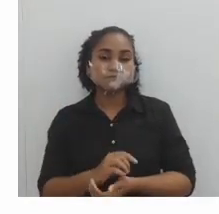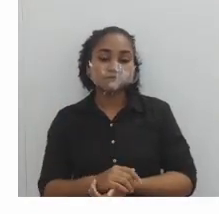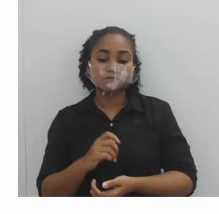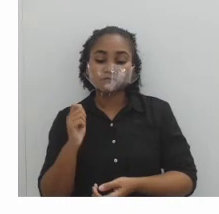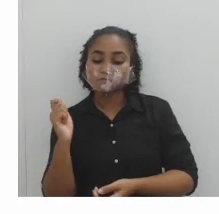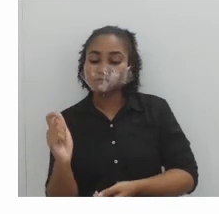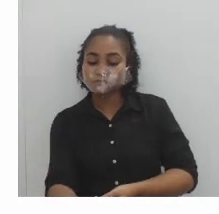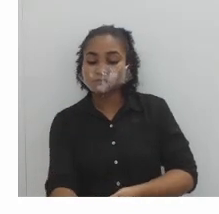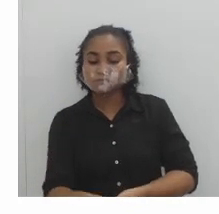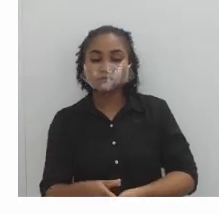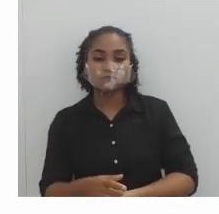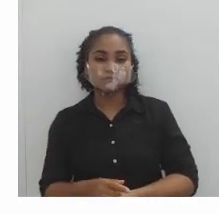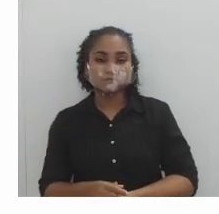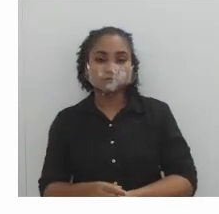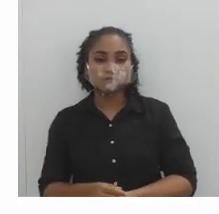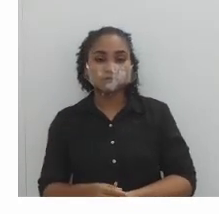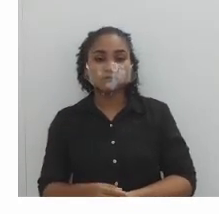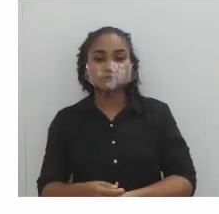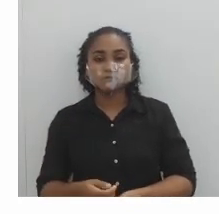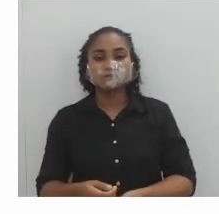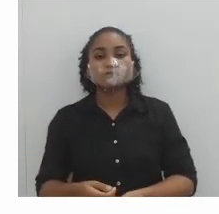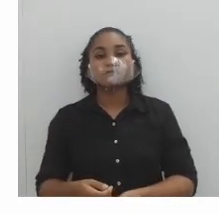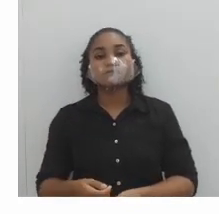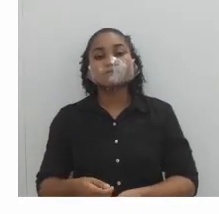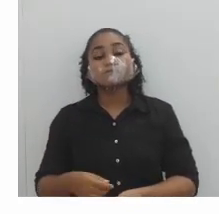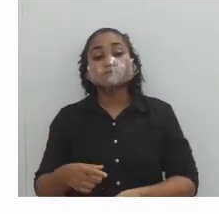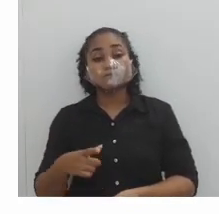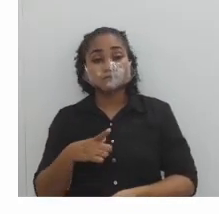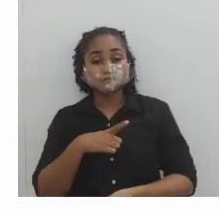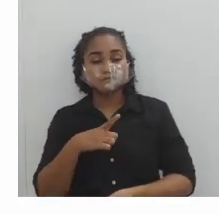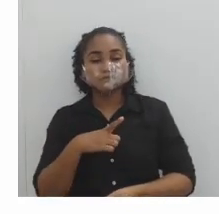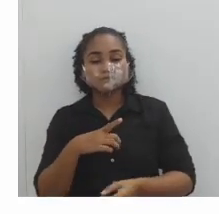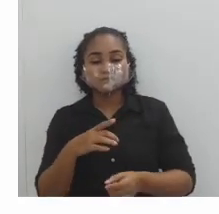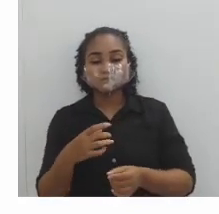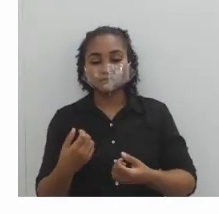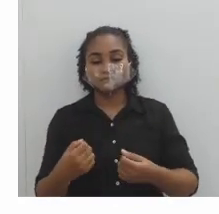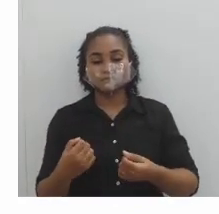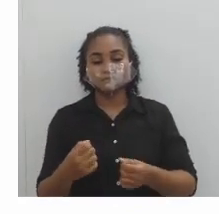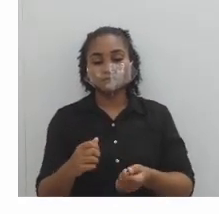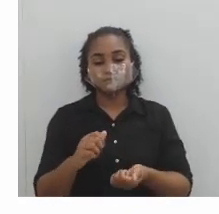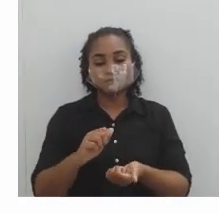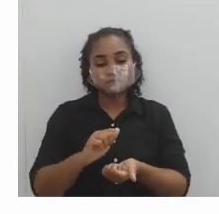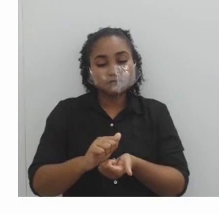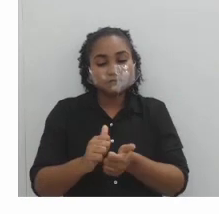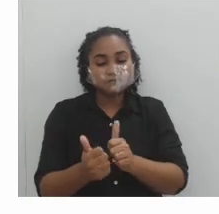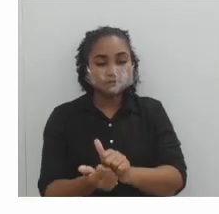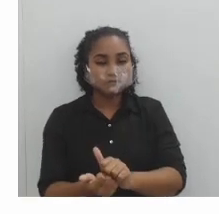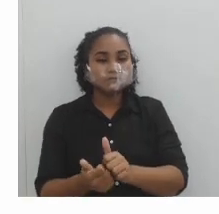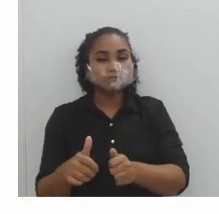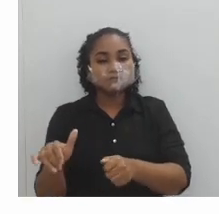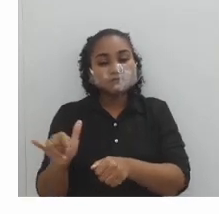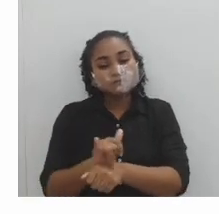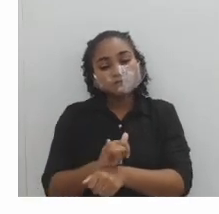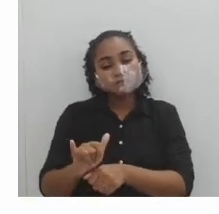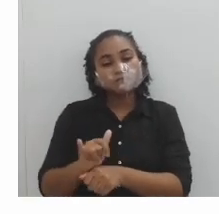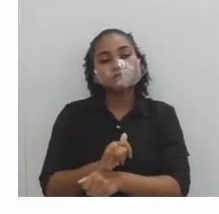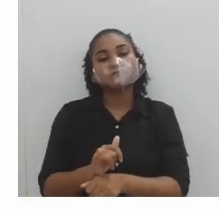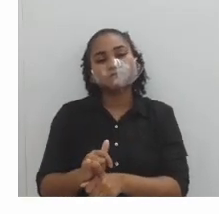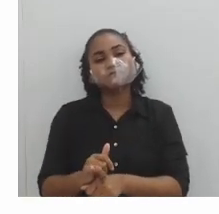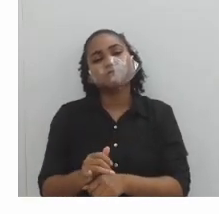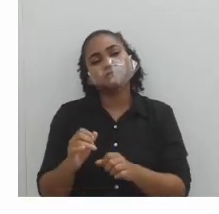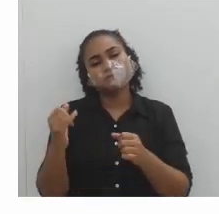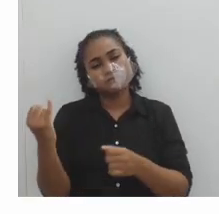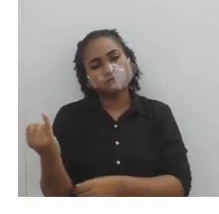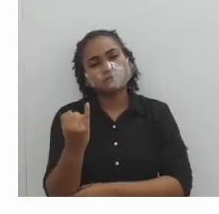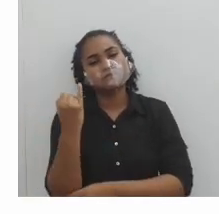aí ele traduzia uma certa destreza de quem estava manuseando aquele objeto, que também isso era